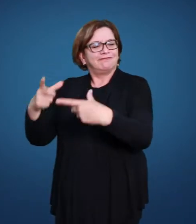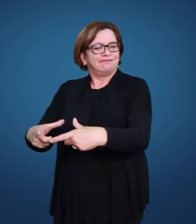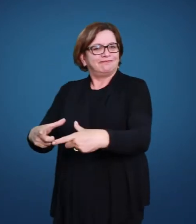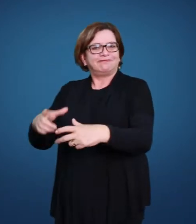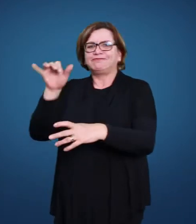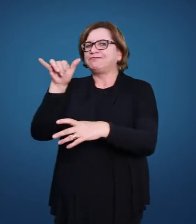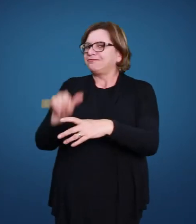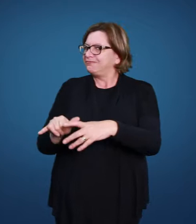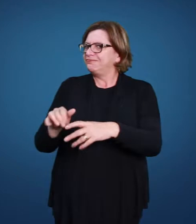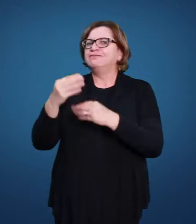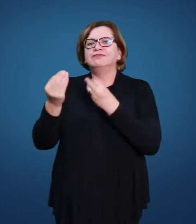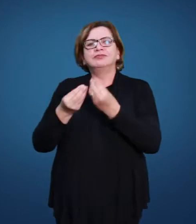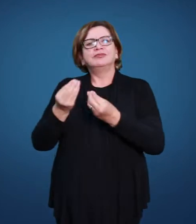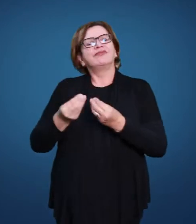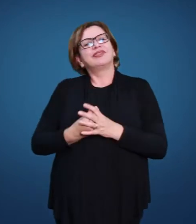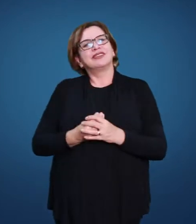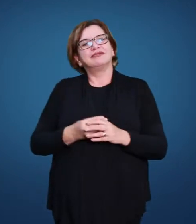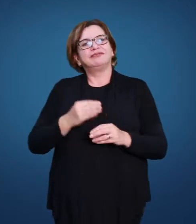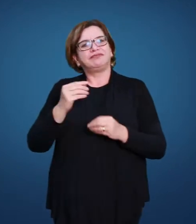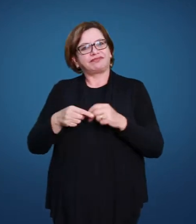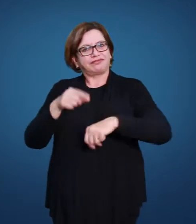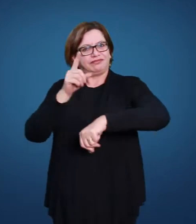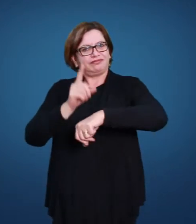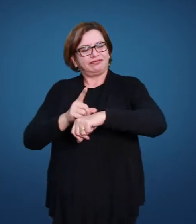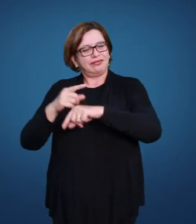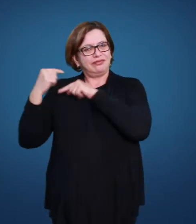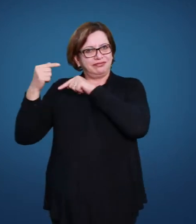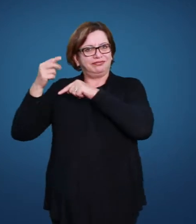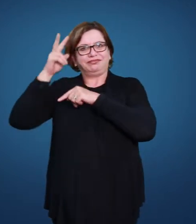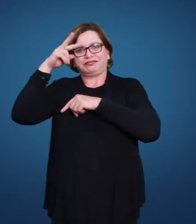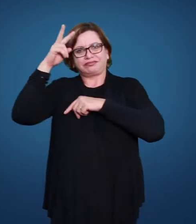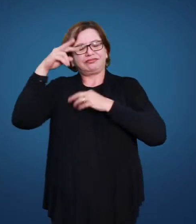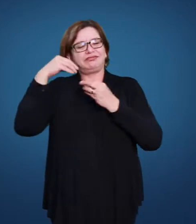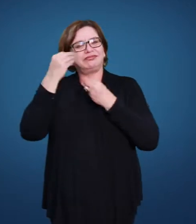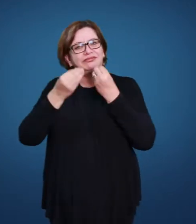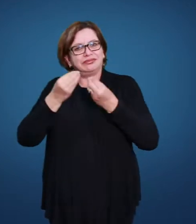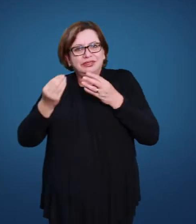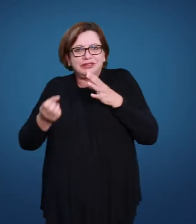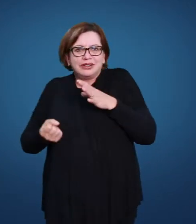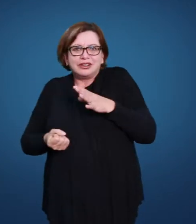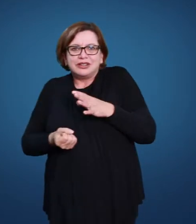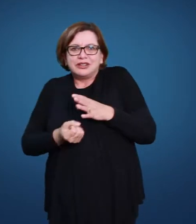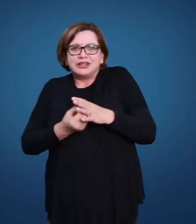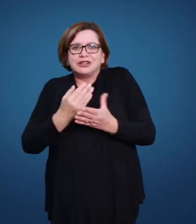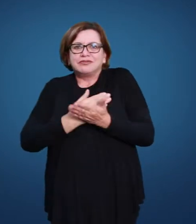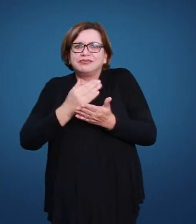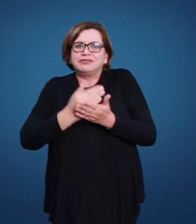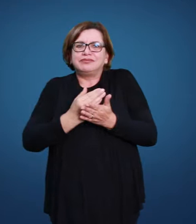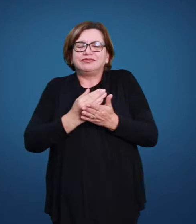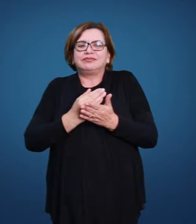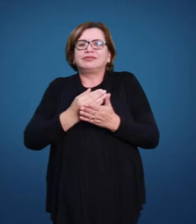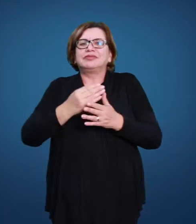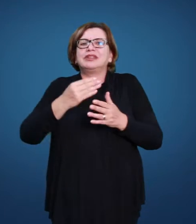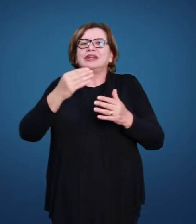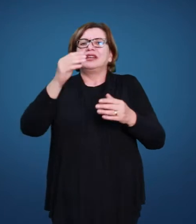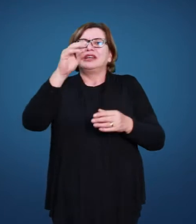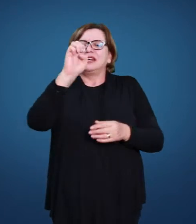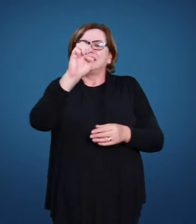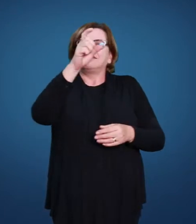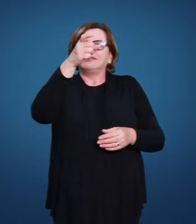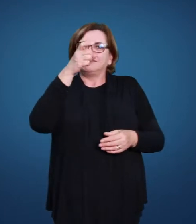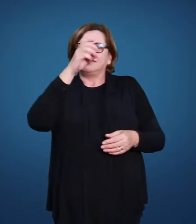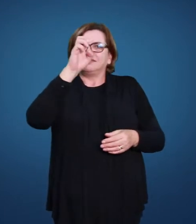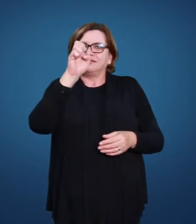locais. Com esse momento da história, surge o exercício físico. O que